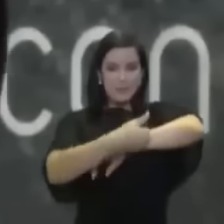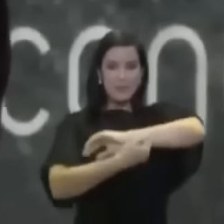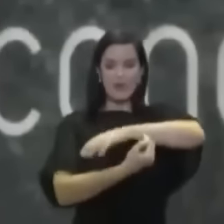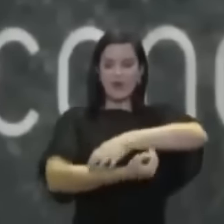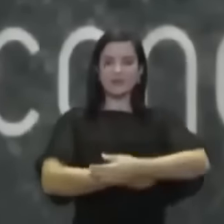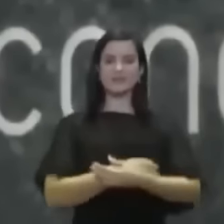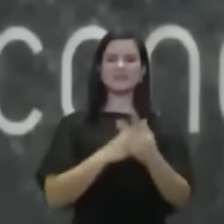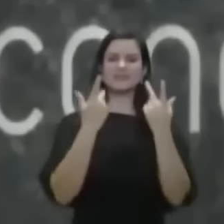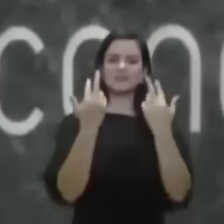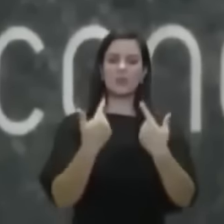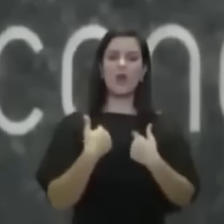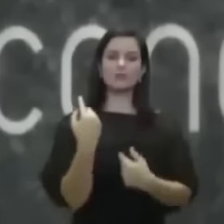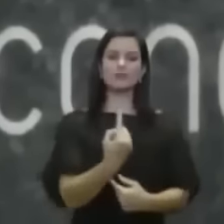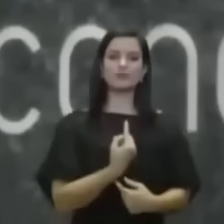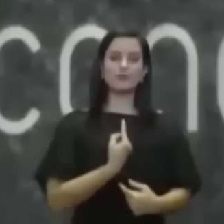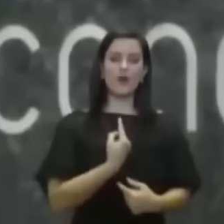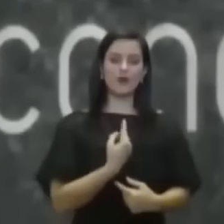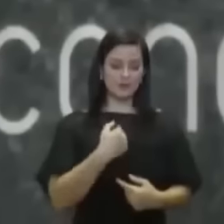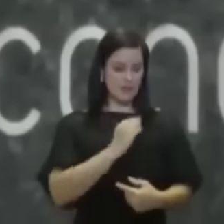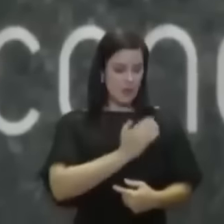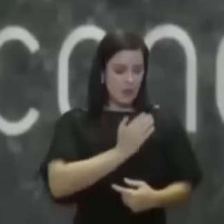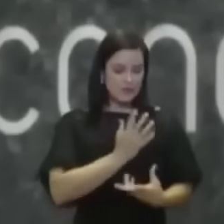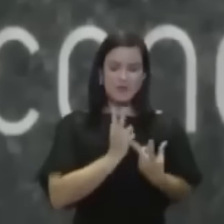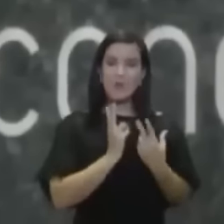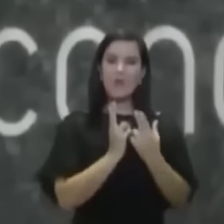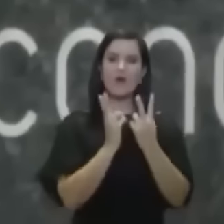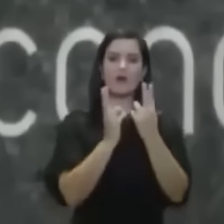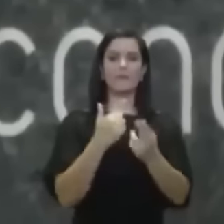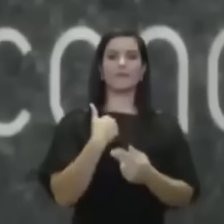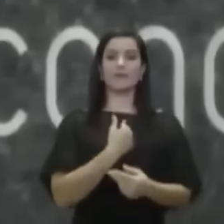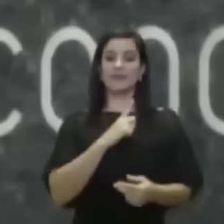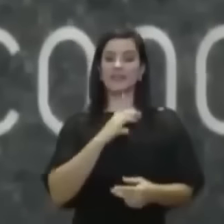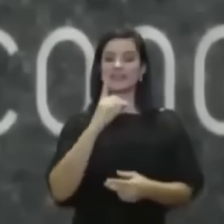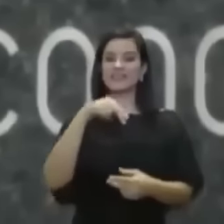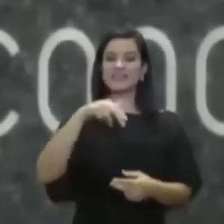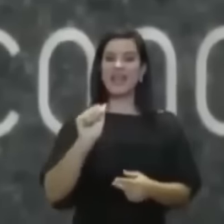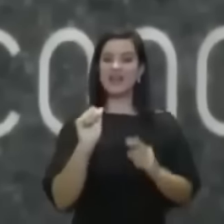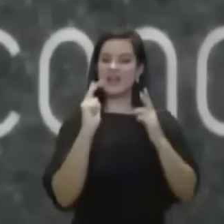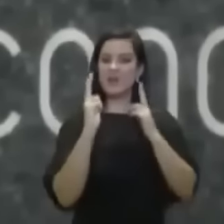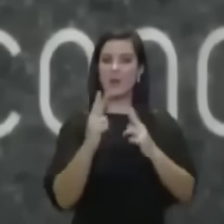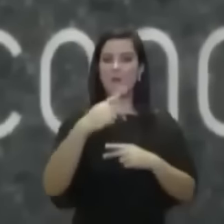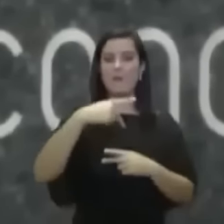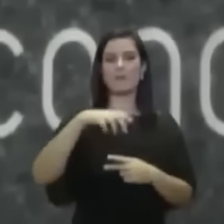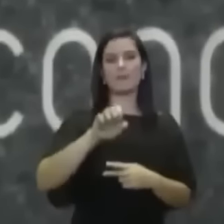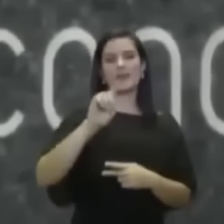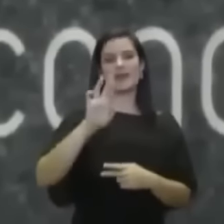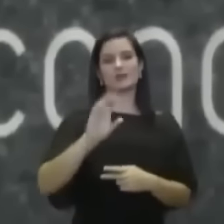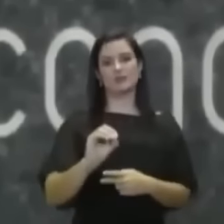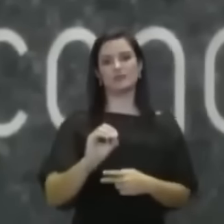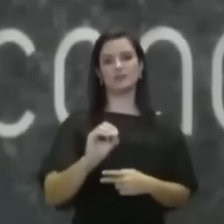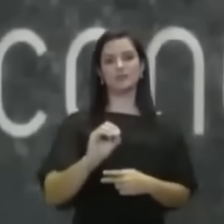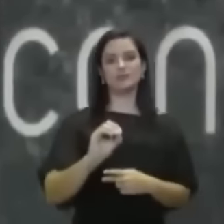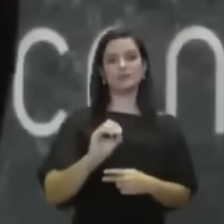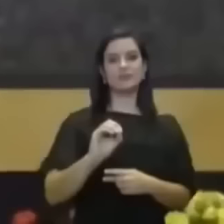nossas veias, o coração deste homem bate em nosso peito. Nós temos o DNA deste homem, nós somos Pedro.